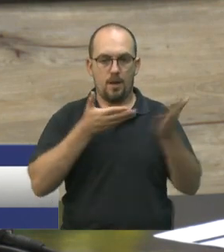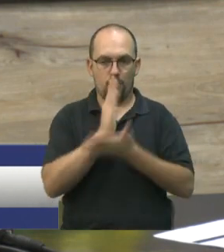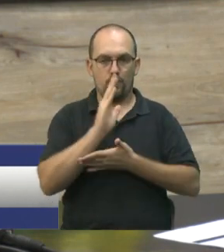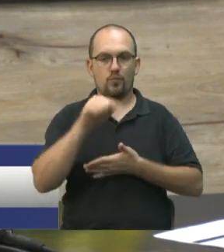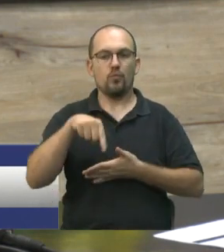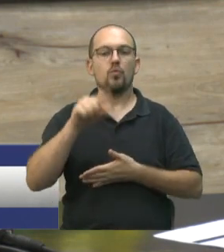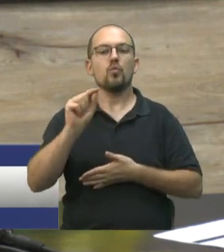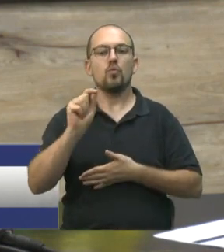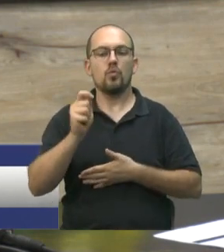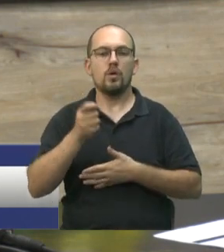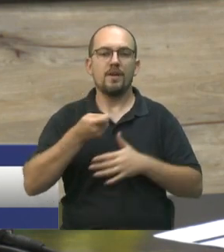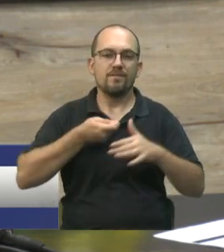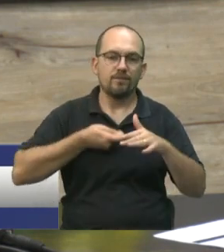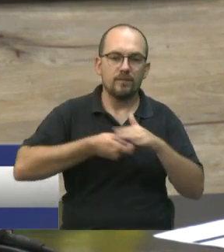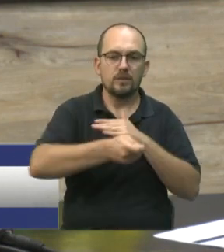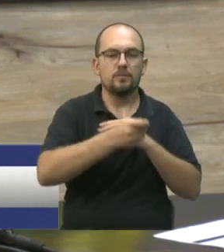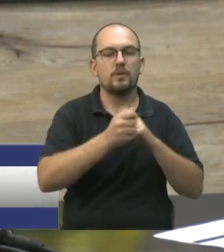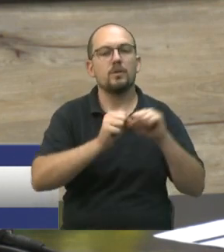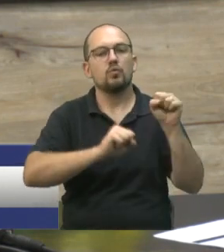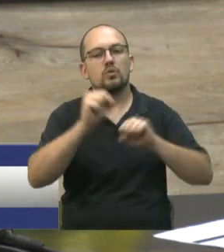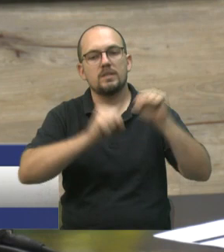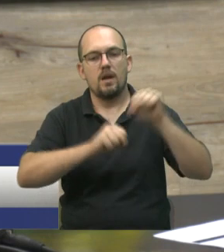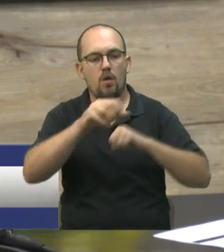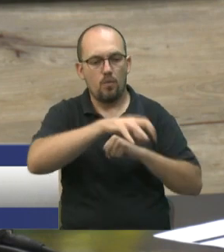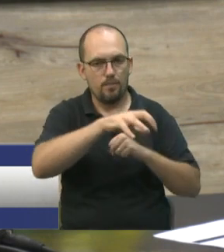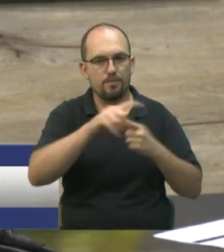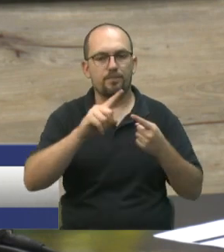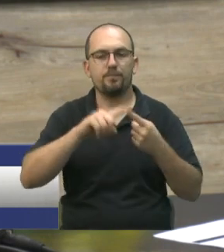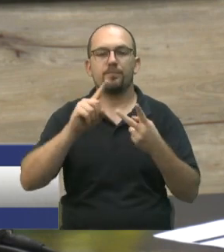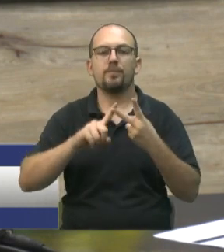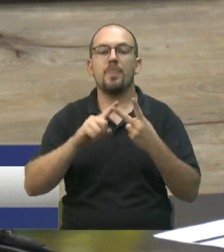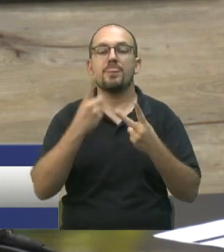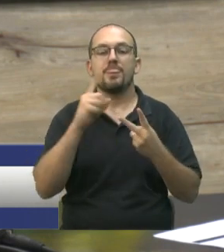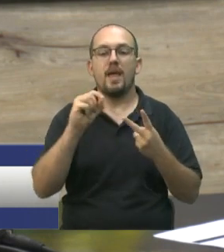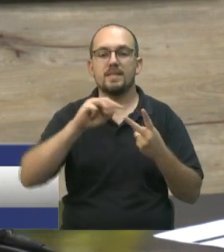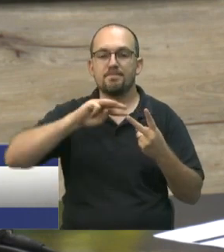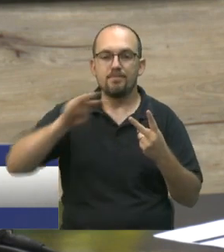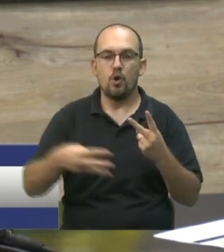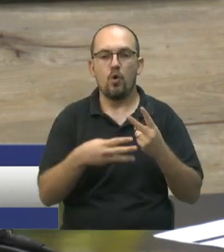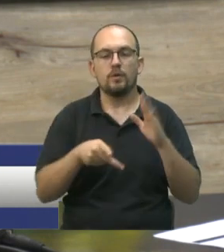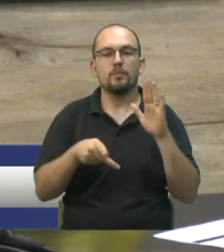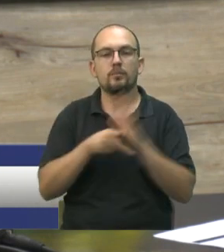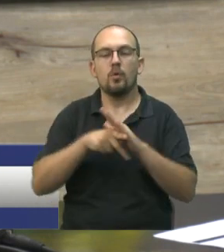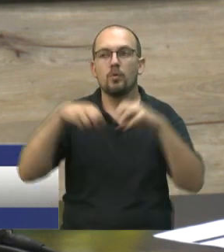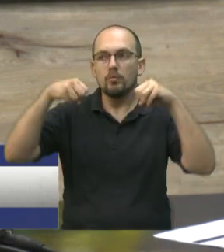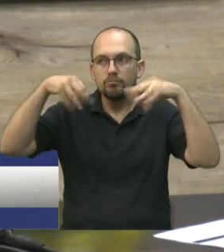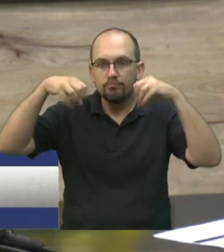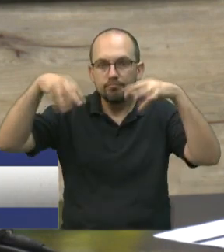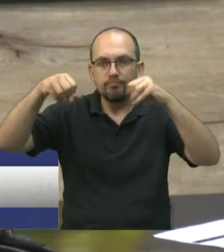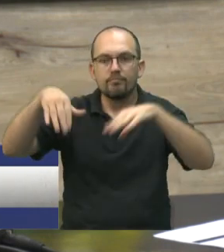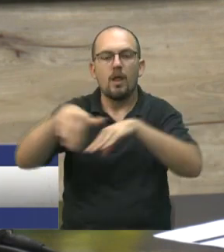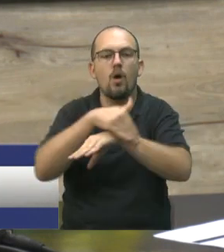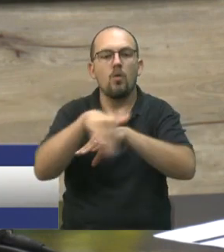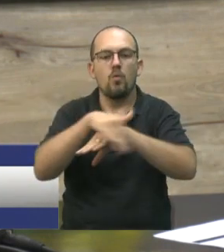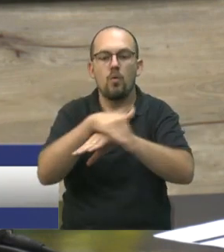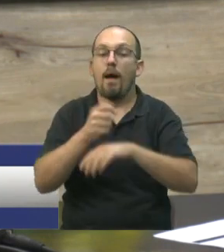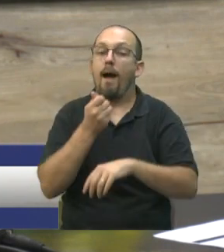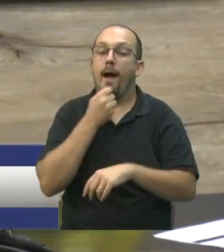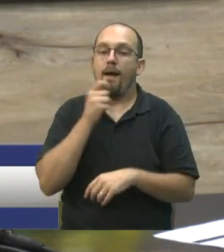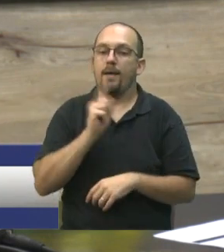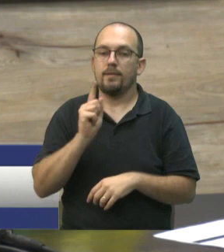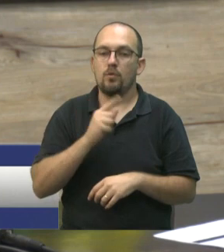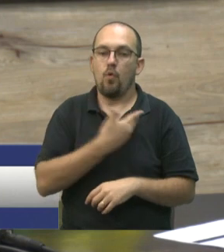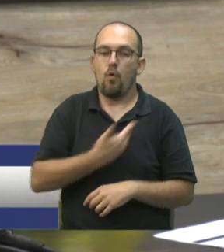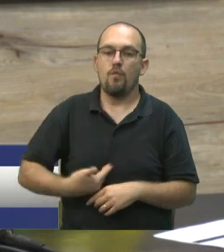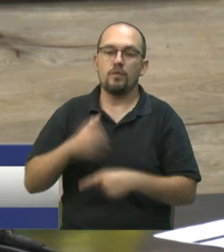investimento nos distritos industriais e os 10 milhões para a iluminação pública. Então, eles não foram liberados ainda pelo governo do